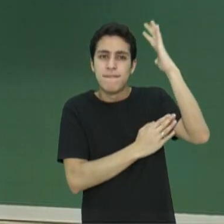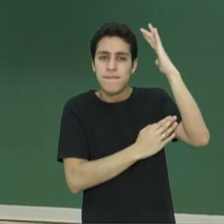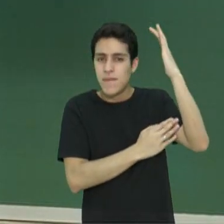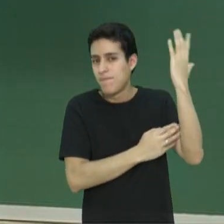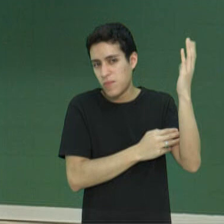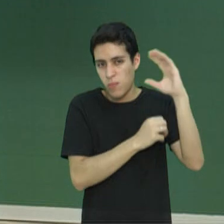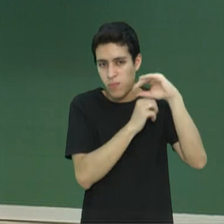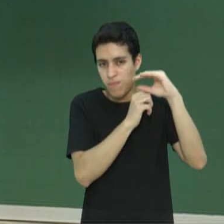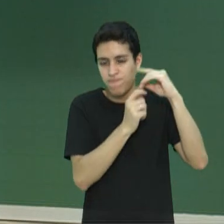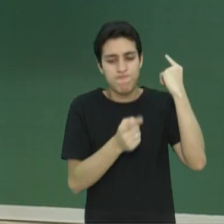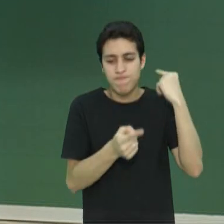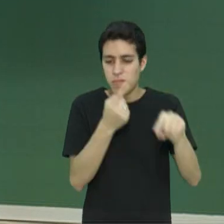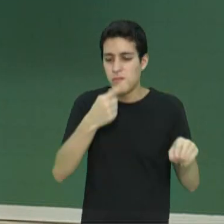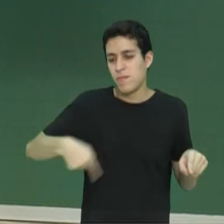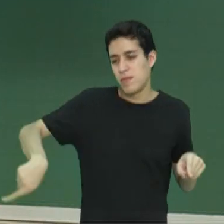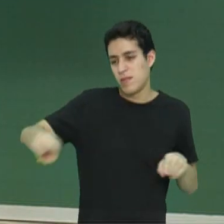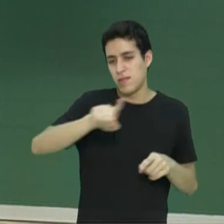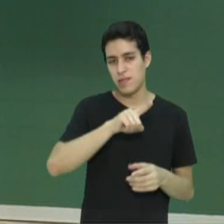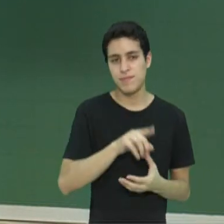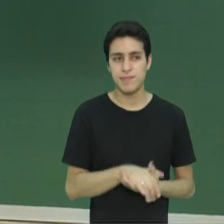do conhecimento.